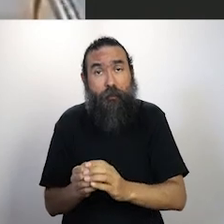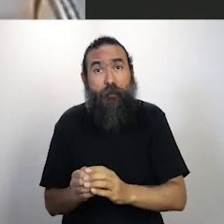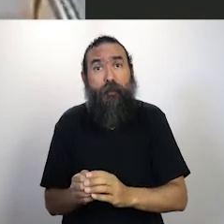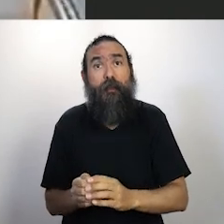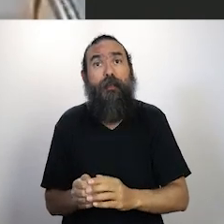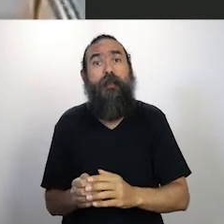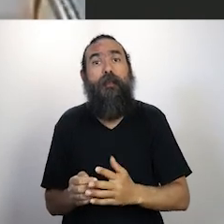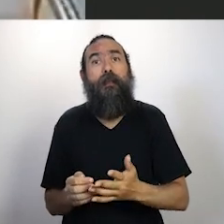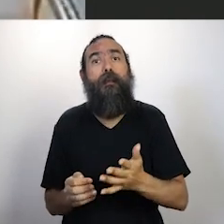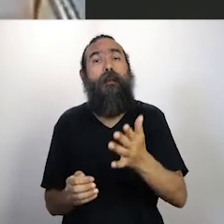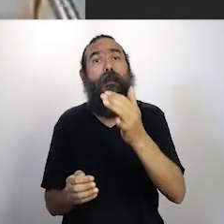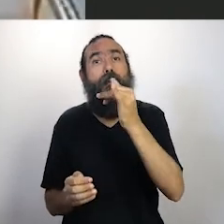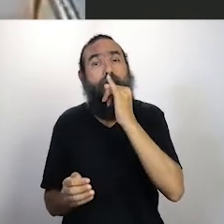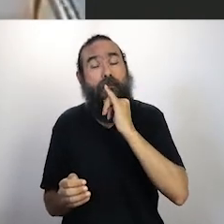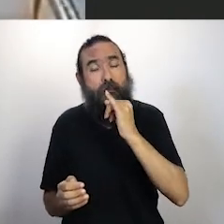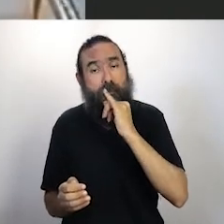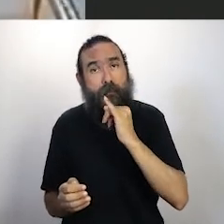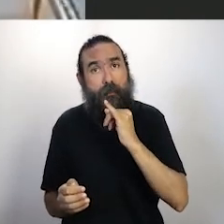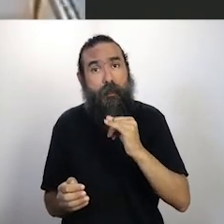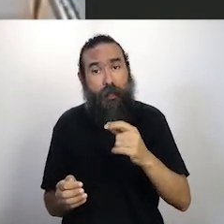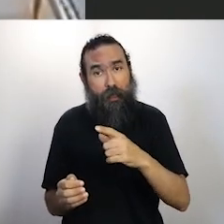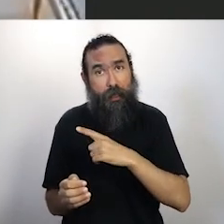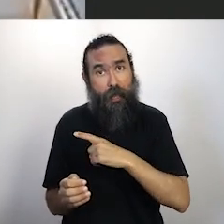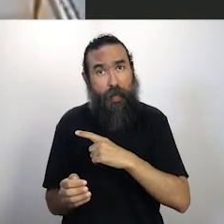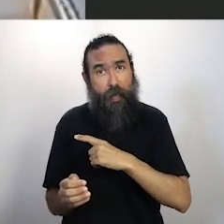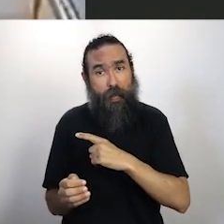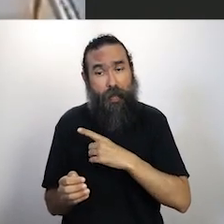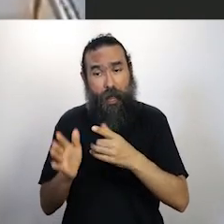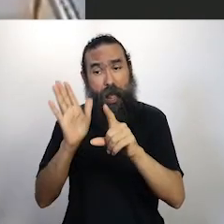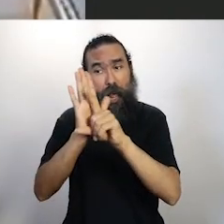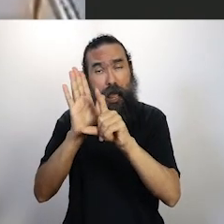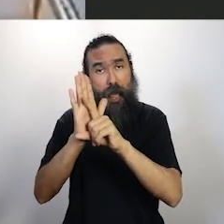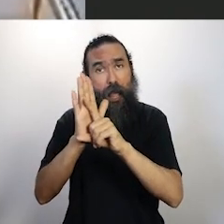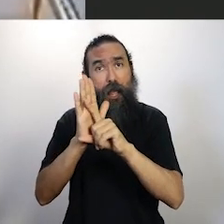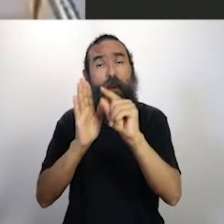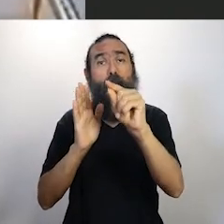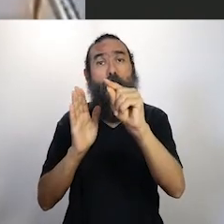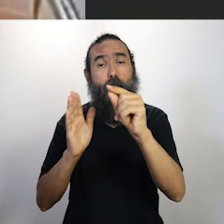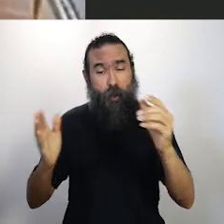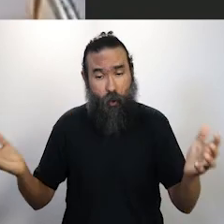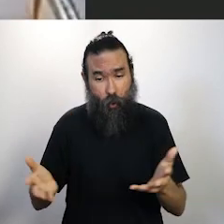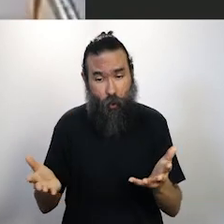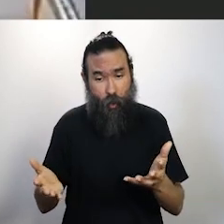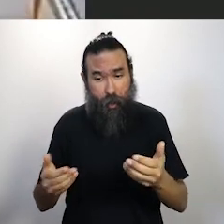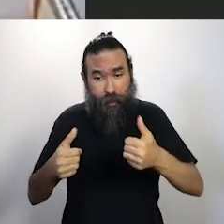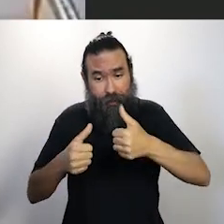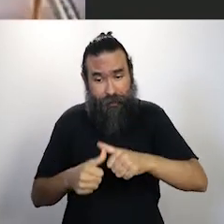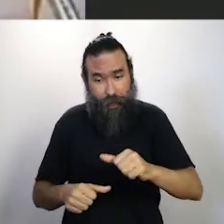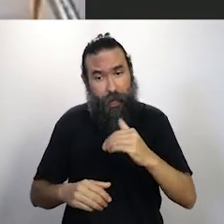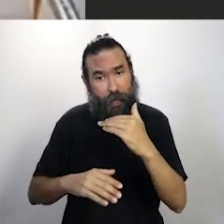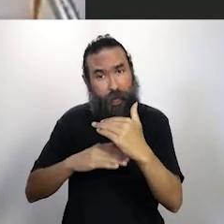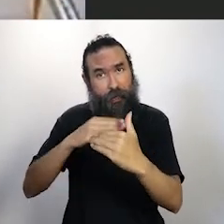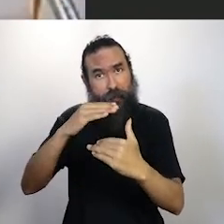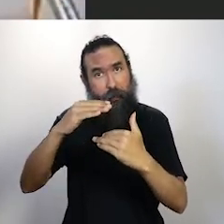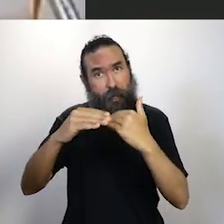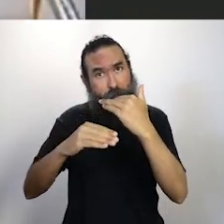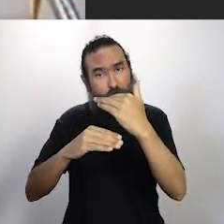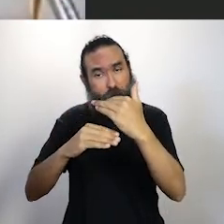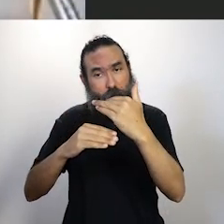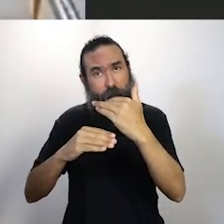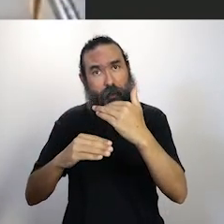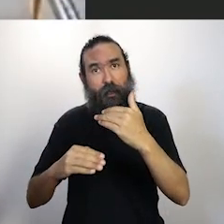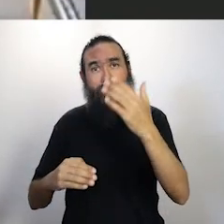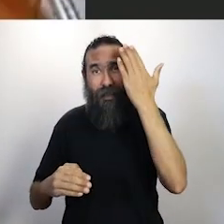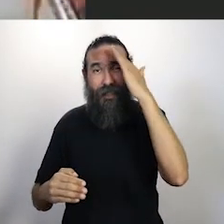interessante que é um crescimento político num momento tão difícil tão adverso que é uma boa contradição que é da renda básica